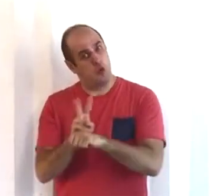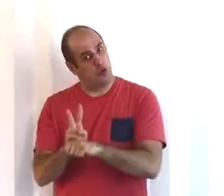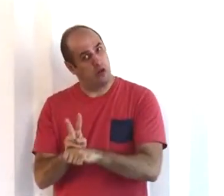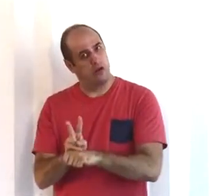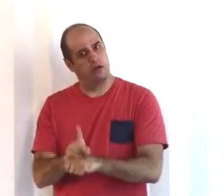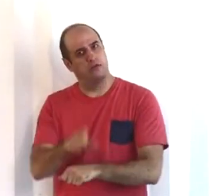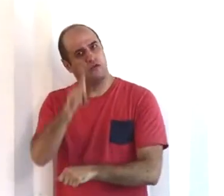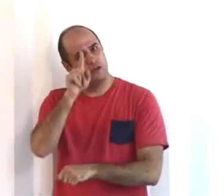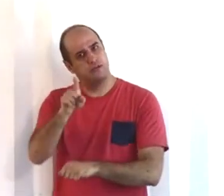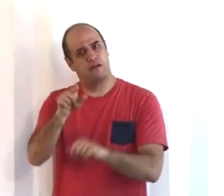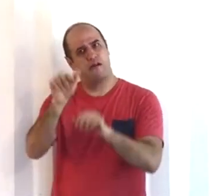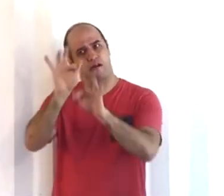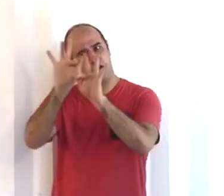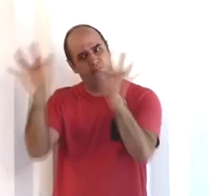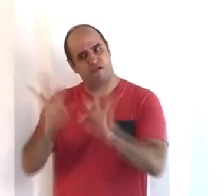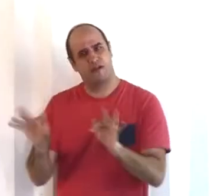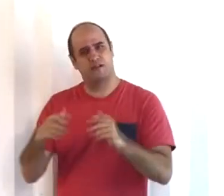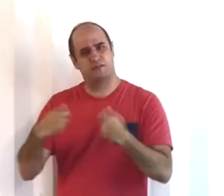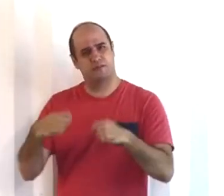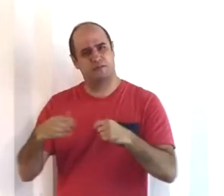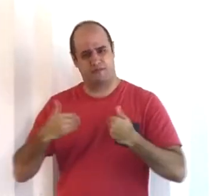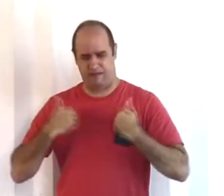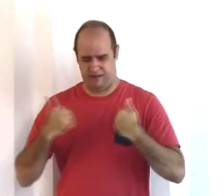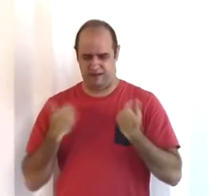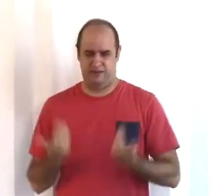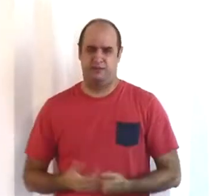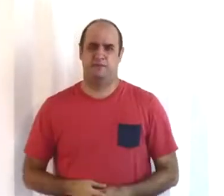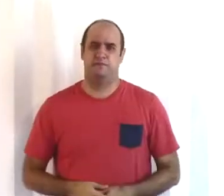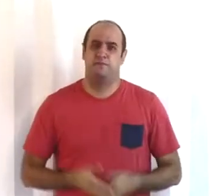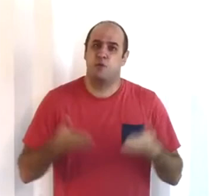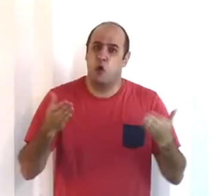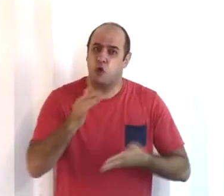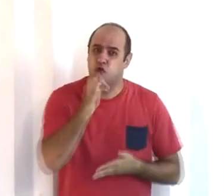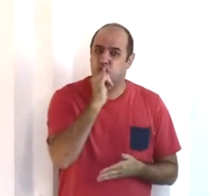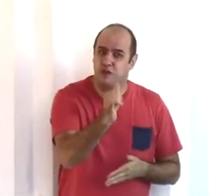Senhor. Eu quero transmitir isso dessa forma para você, nesse dia.